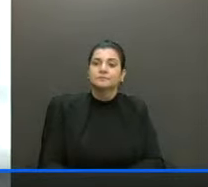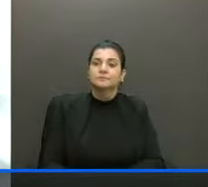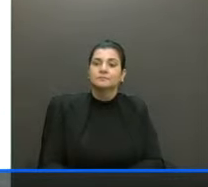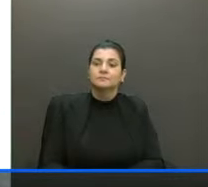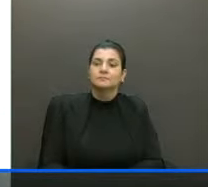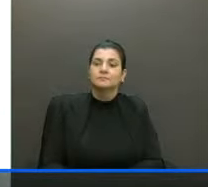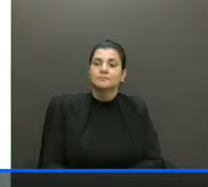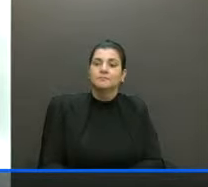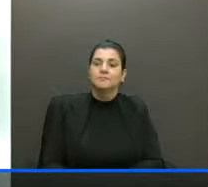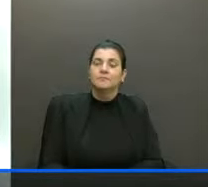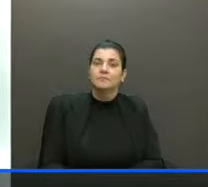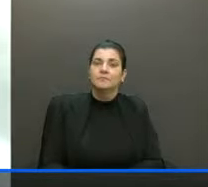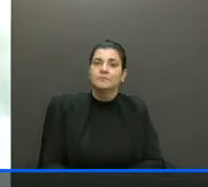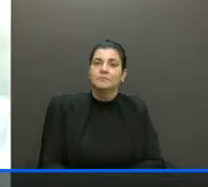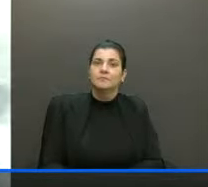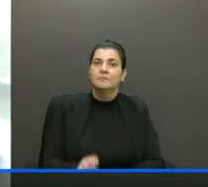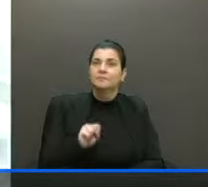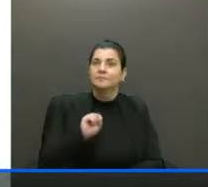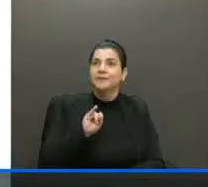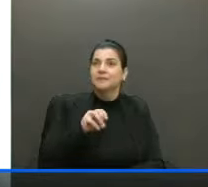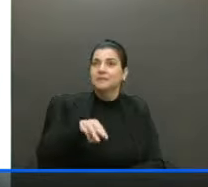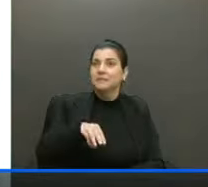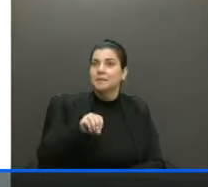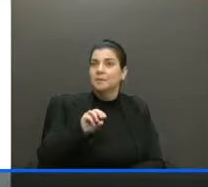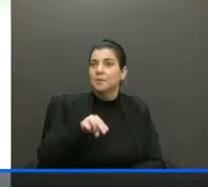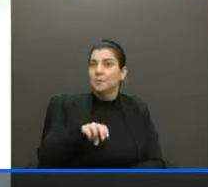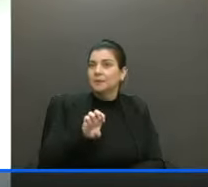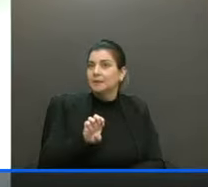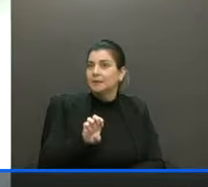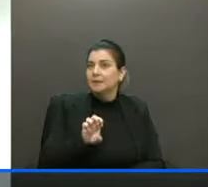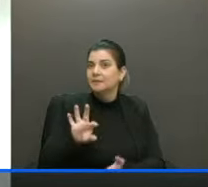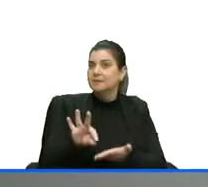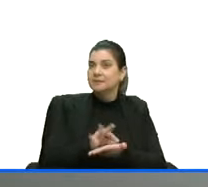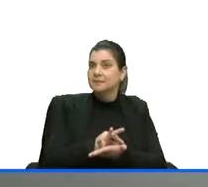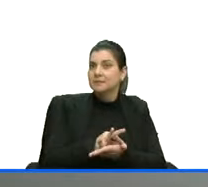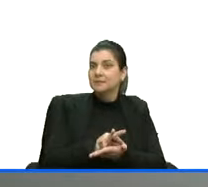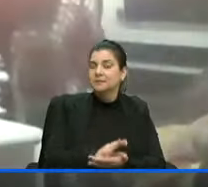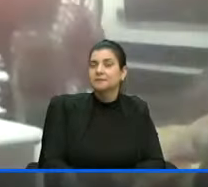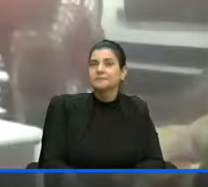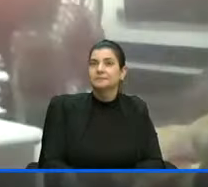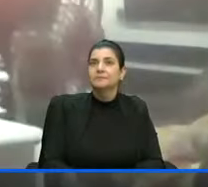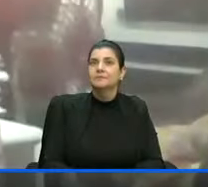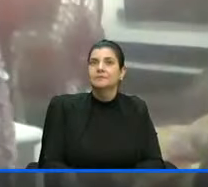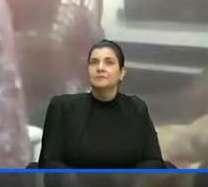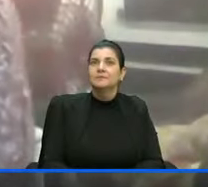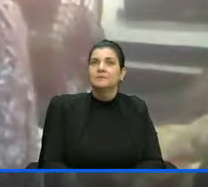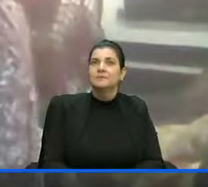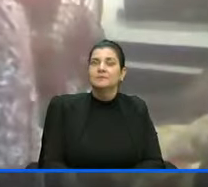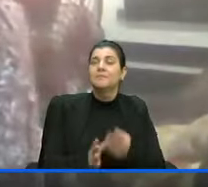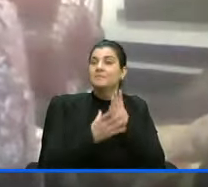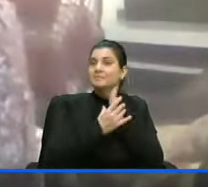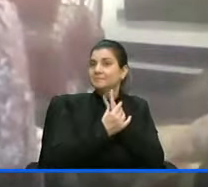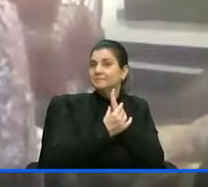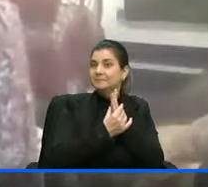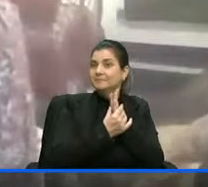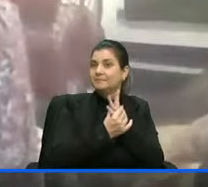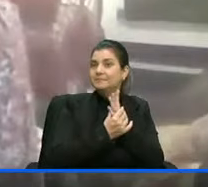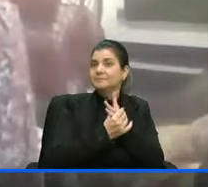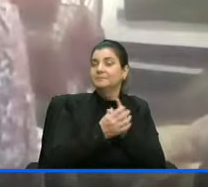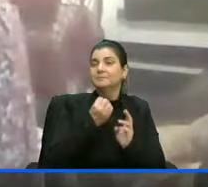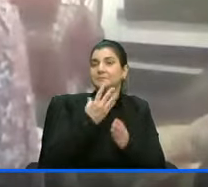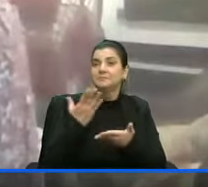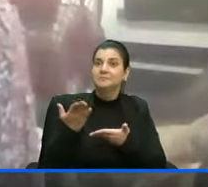Muito bem. A Simone está escrita, Simone Albuquerque, da URGS, né?